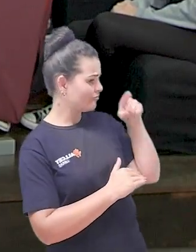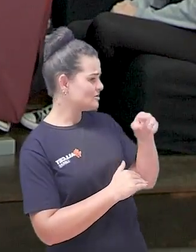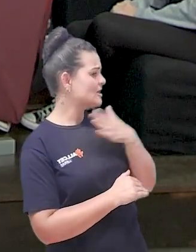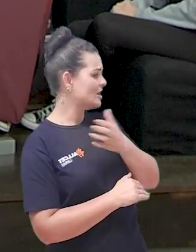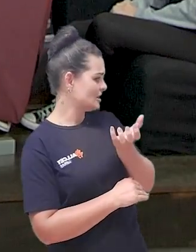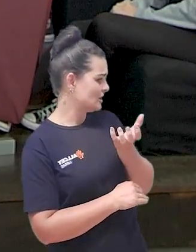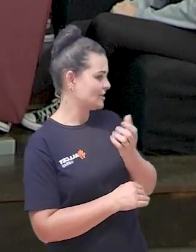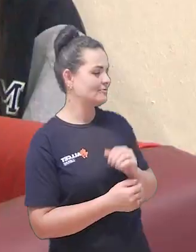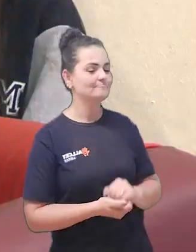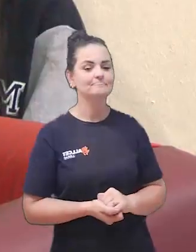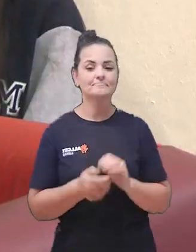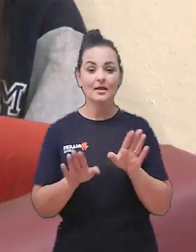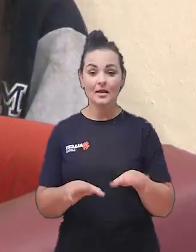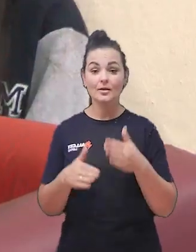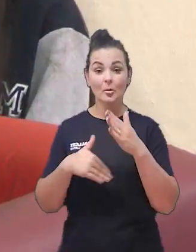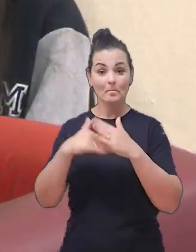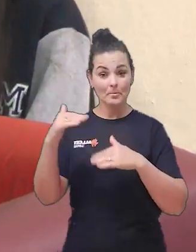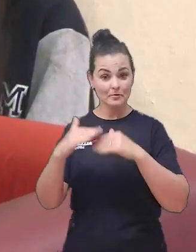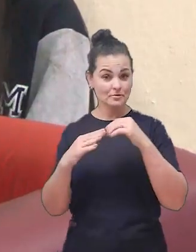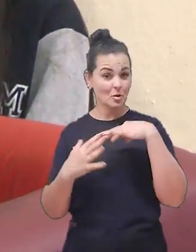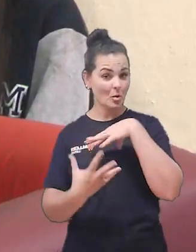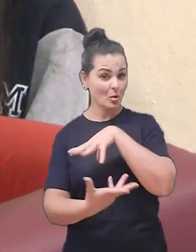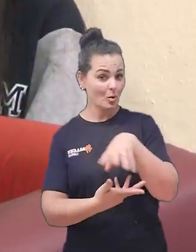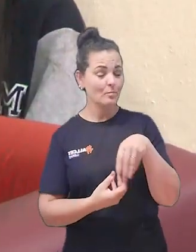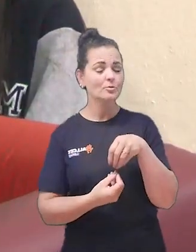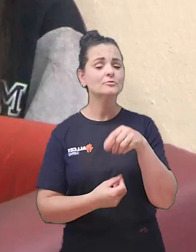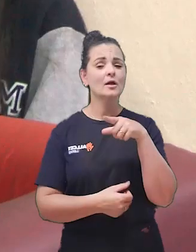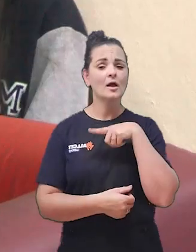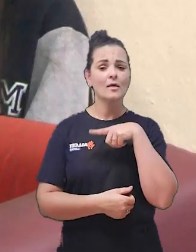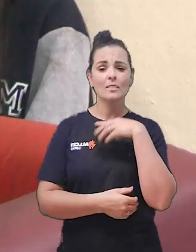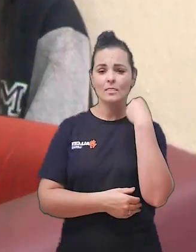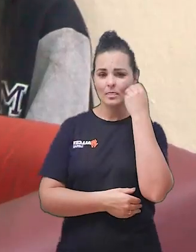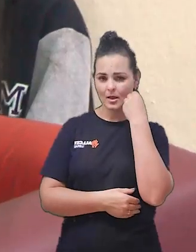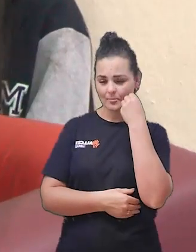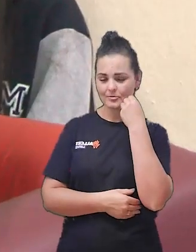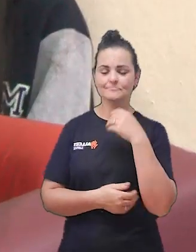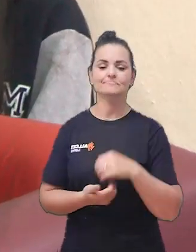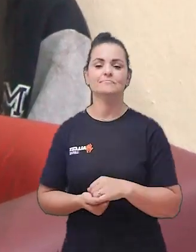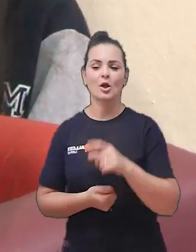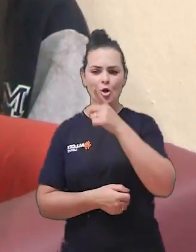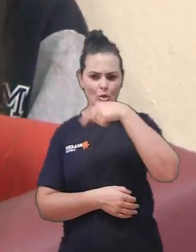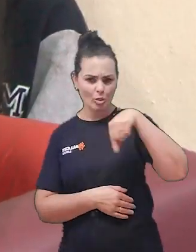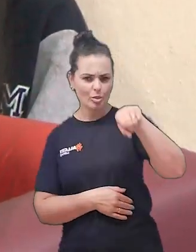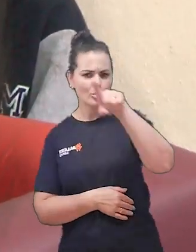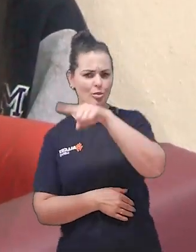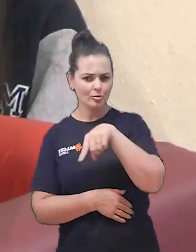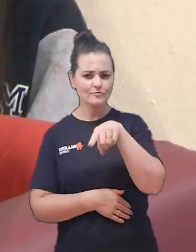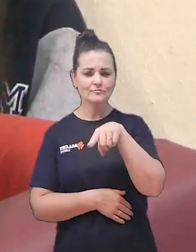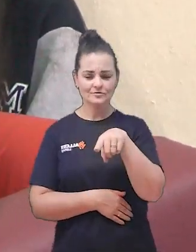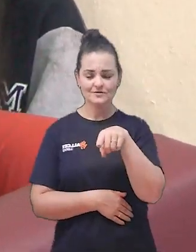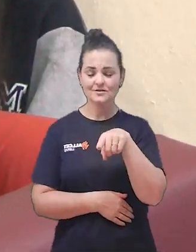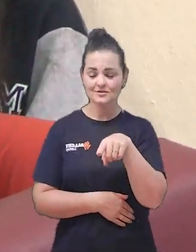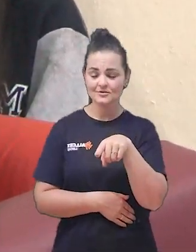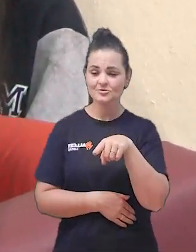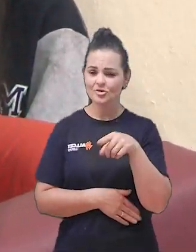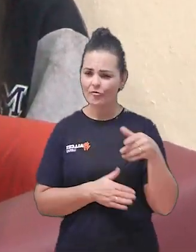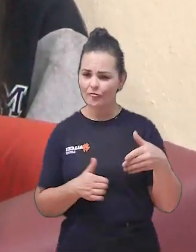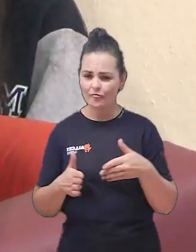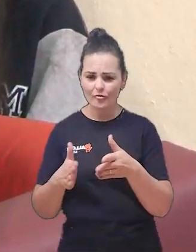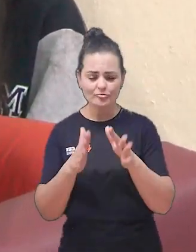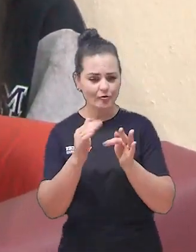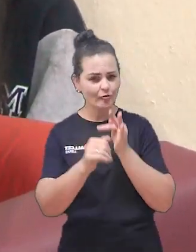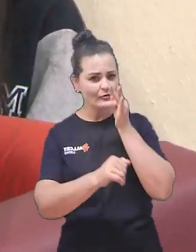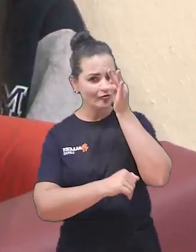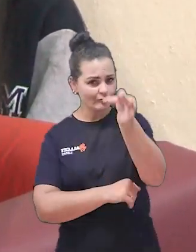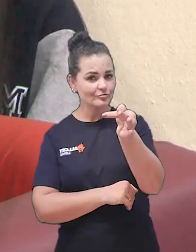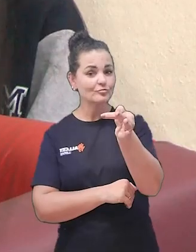mundo pode oferecer, né? Então, vocês já vão sendo direcionados para aquilo que vocês têm uma tendência, o que vocês gostam mais.